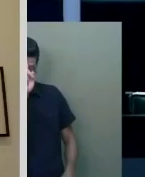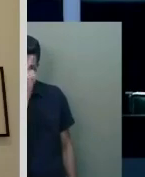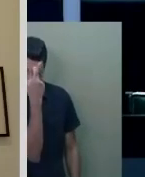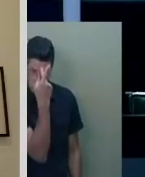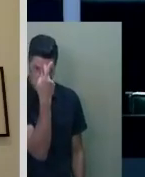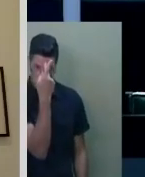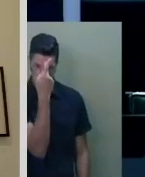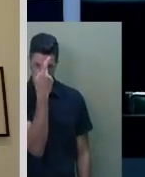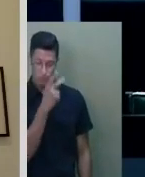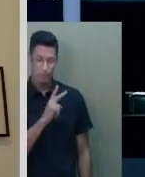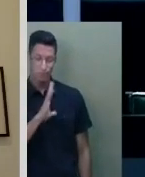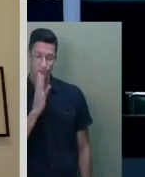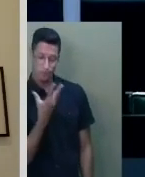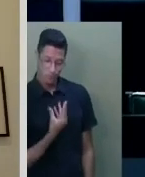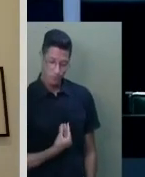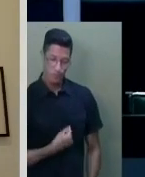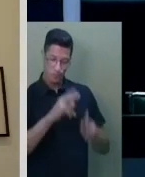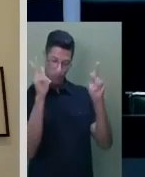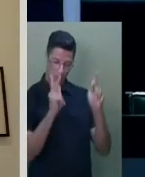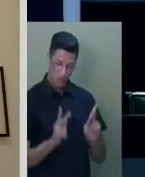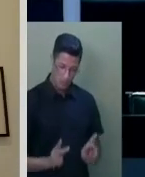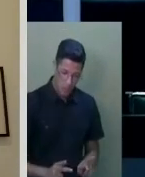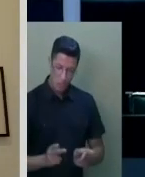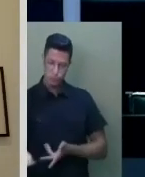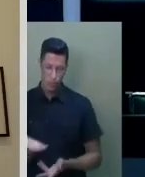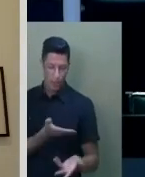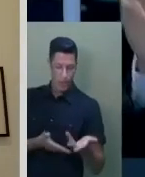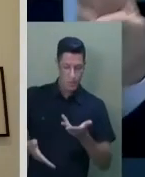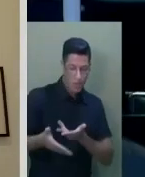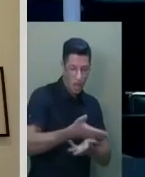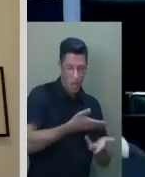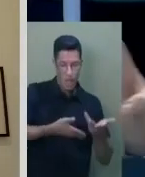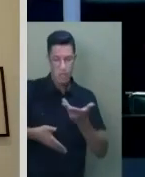olhos para atos de vandalismo, atos criminosos, que foi isso que a gente viu no domingo.